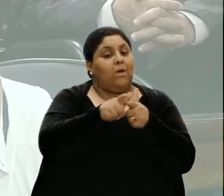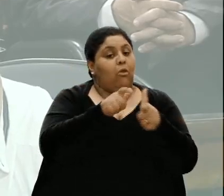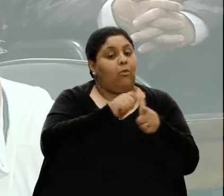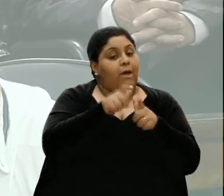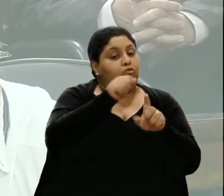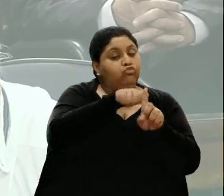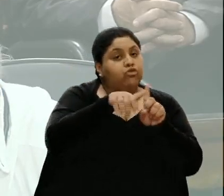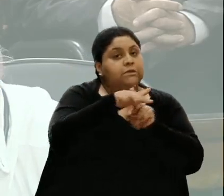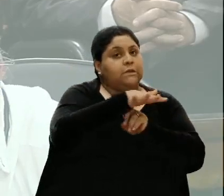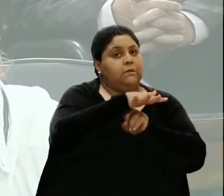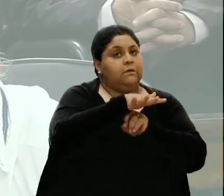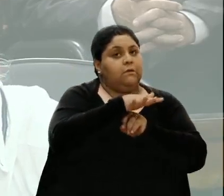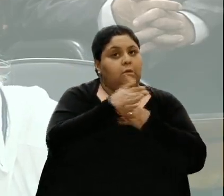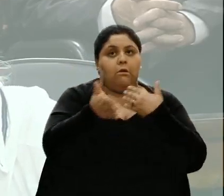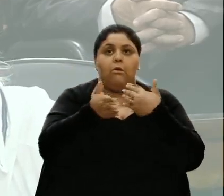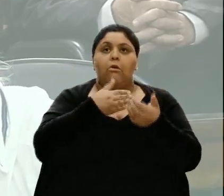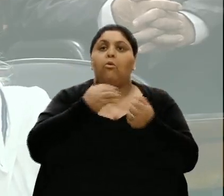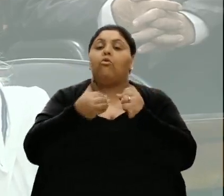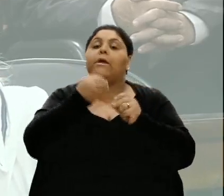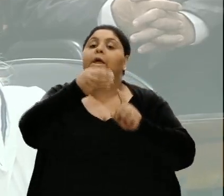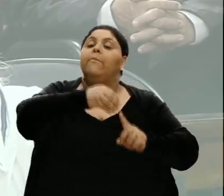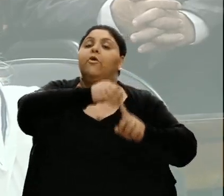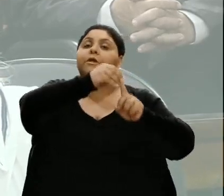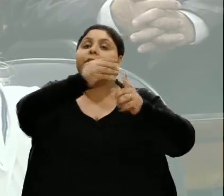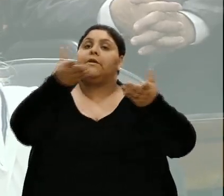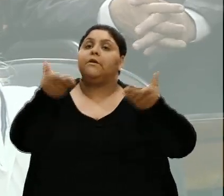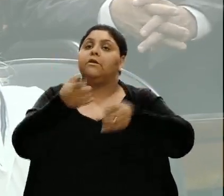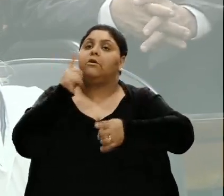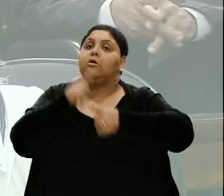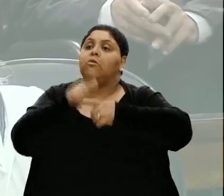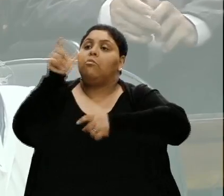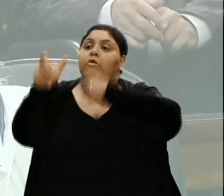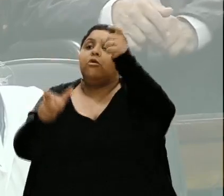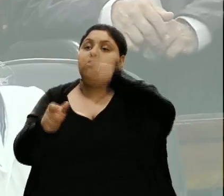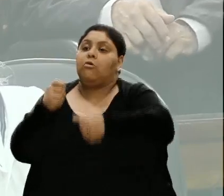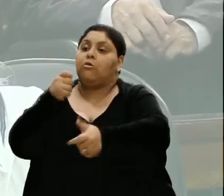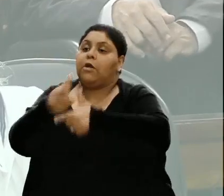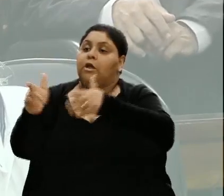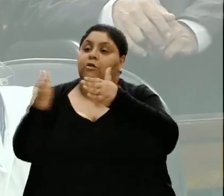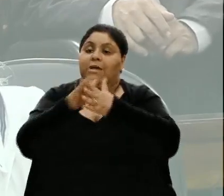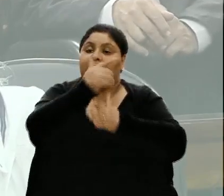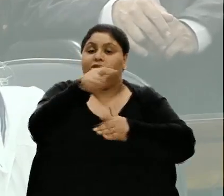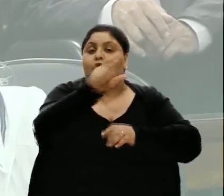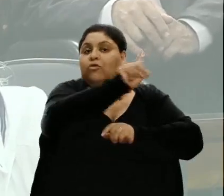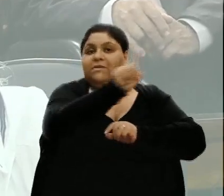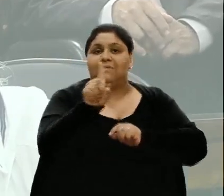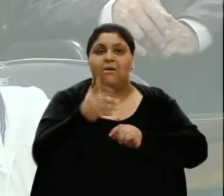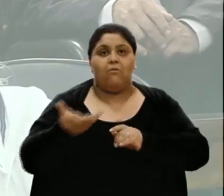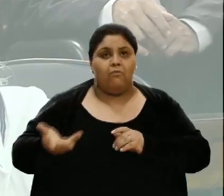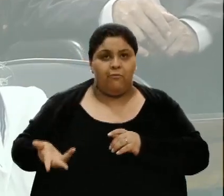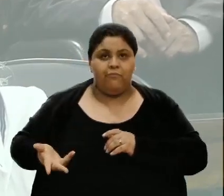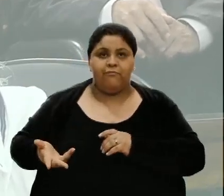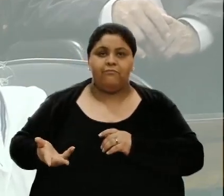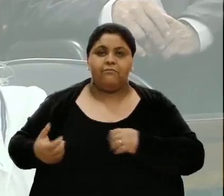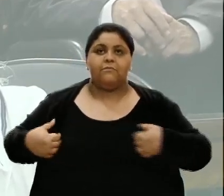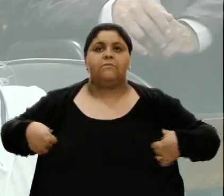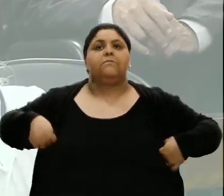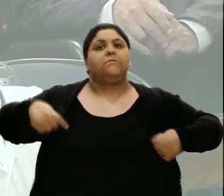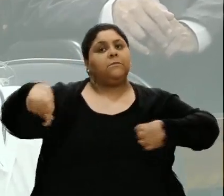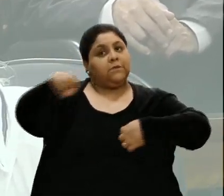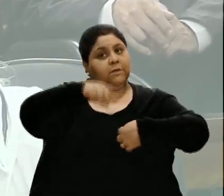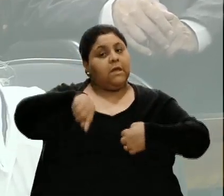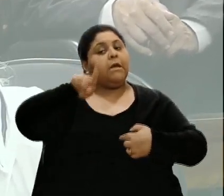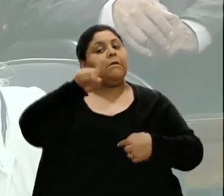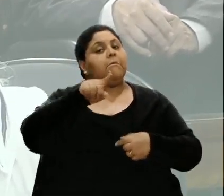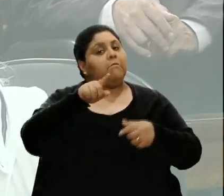social. Porque qual que é a prioridade que está tendo? Por que umas pessoas estão ganhando casa e outras não? Né? E isso a gente tem que identificar